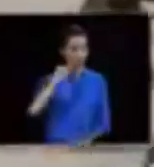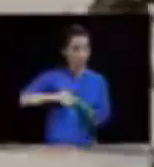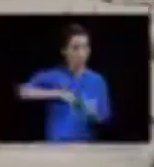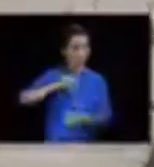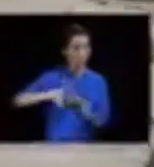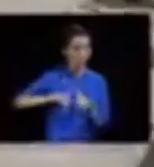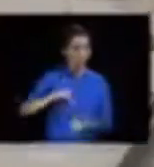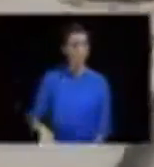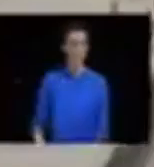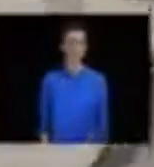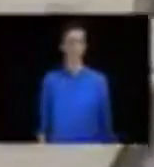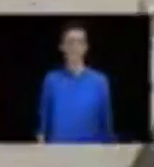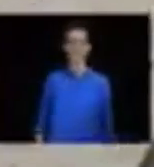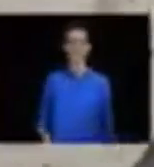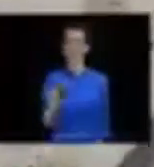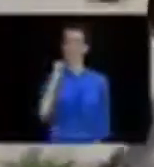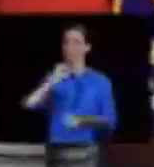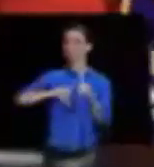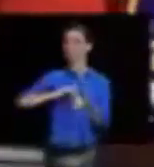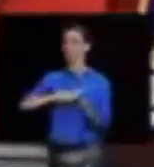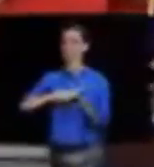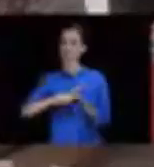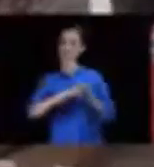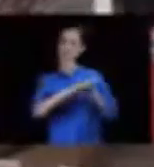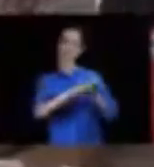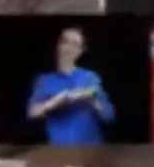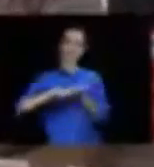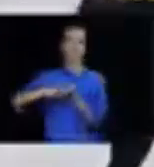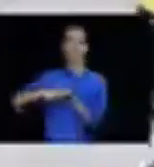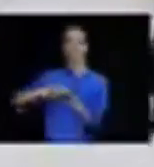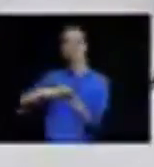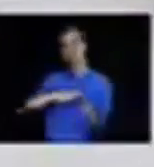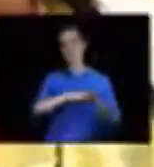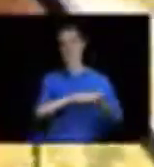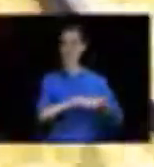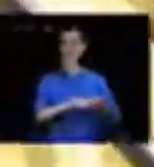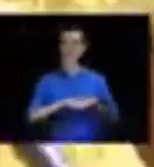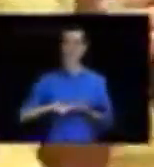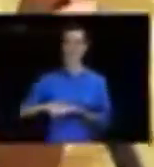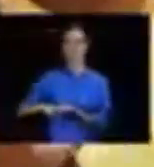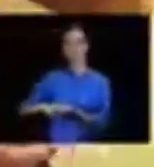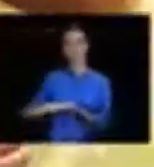Bora mudar? Bora mudar! Bora mudar de verdade,